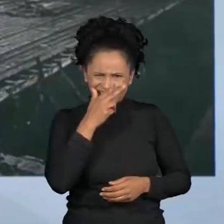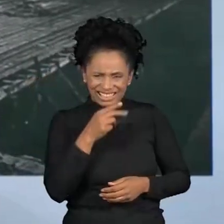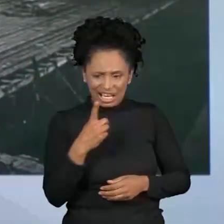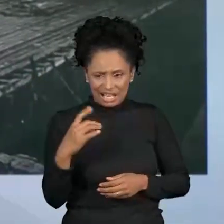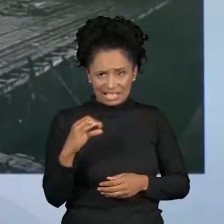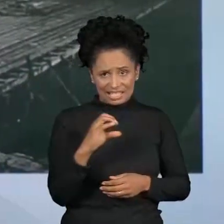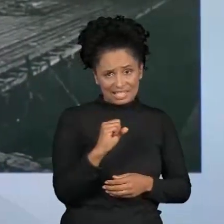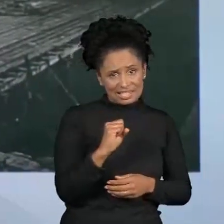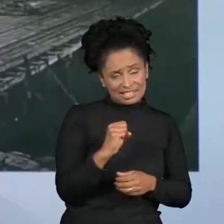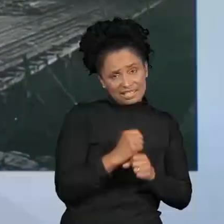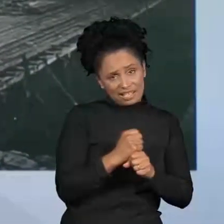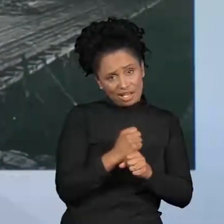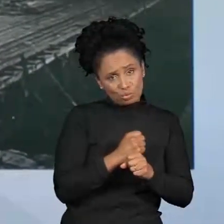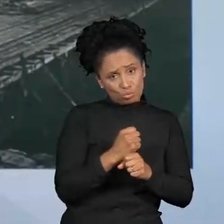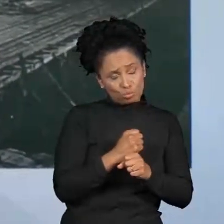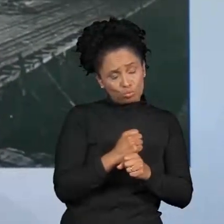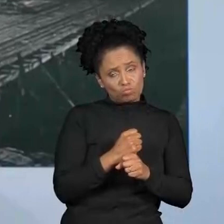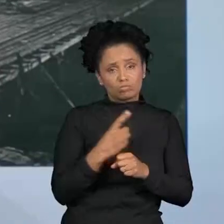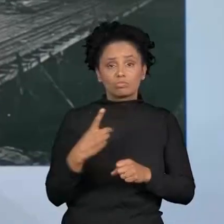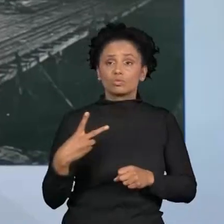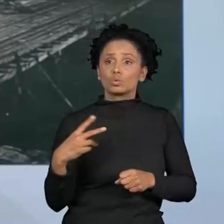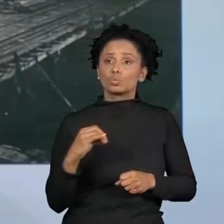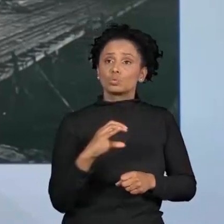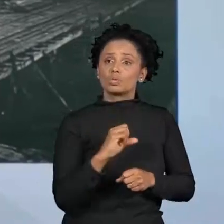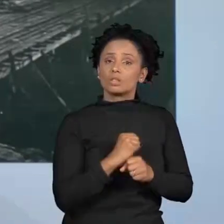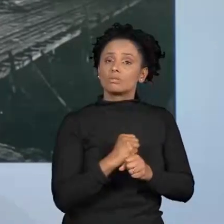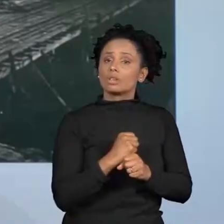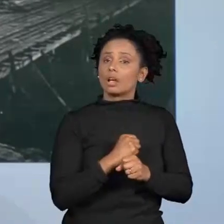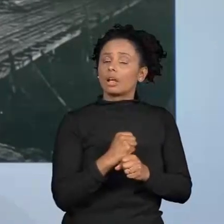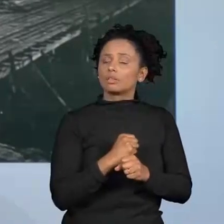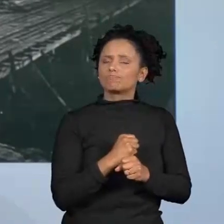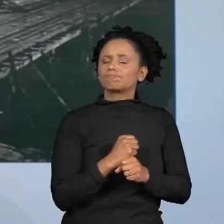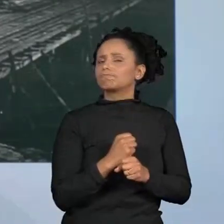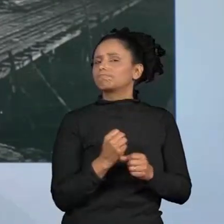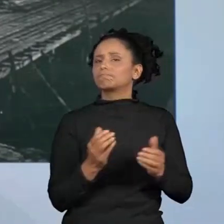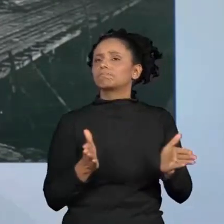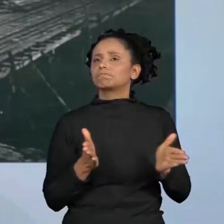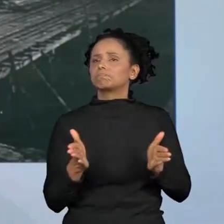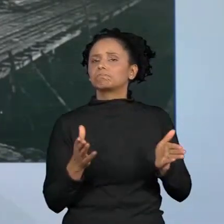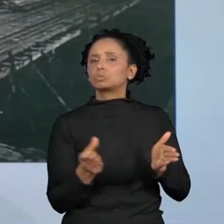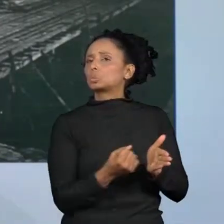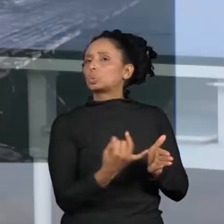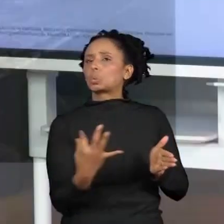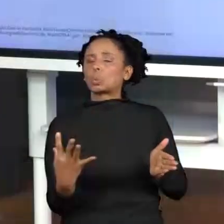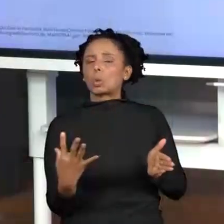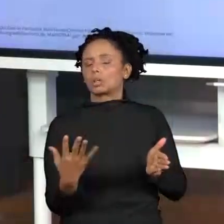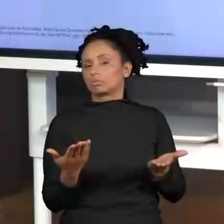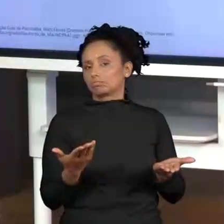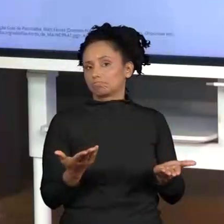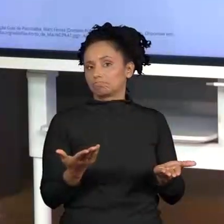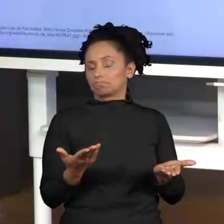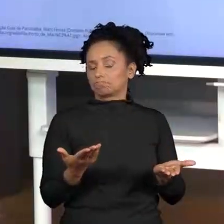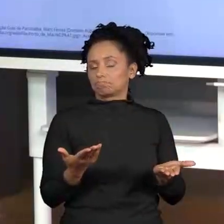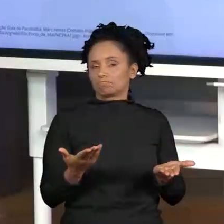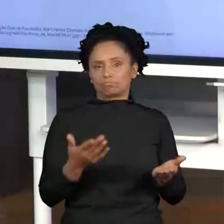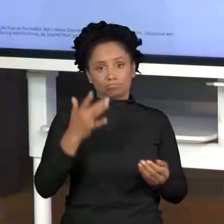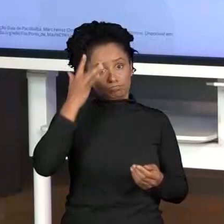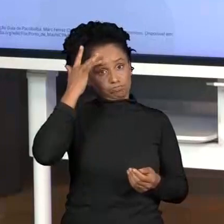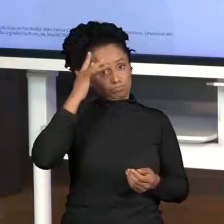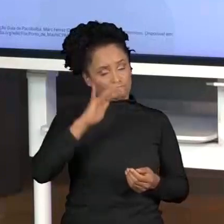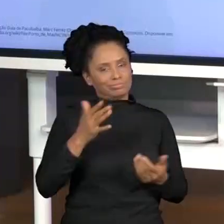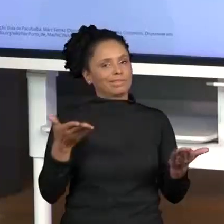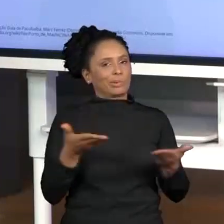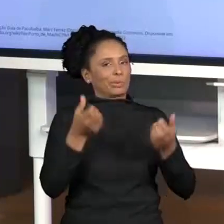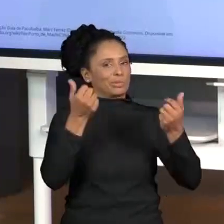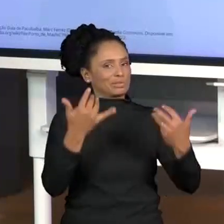anos? 200 anos? Quanto tempo será que tem uma ferrovia? Então a gente vai falar um pouquinho a respeito disso aí agora.